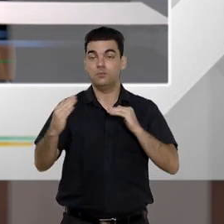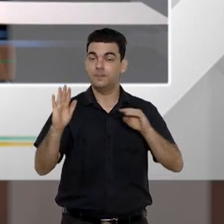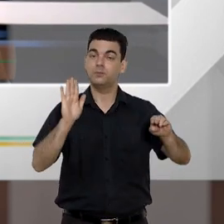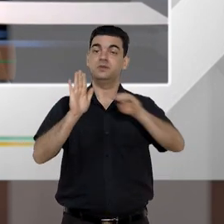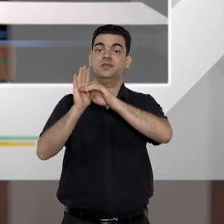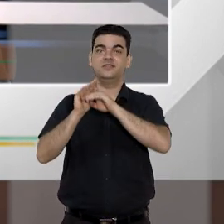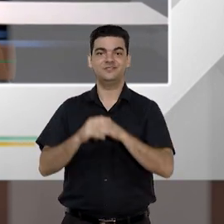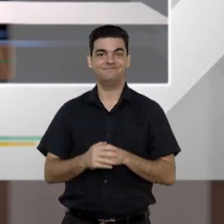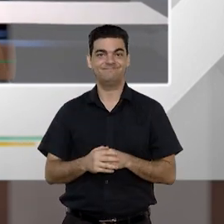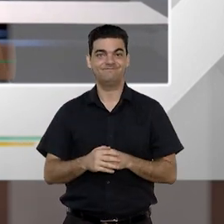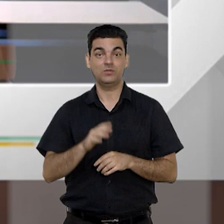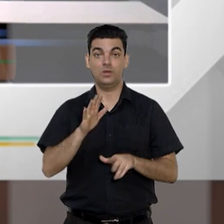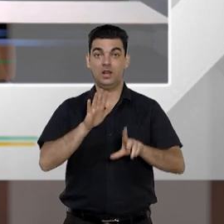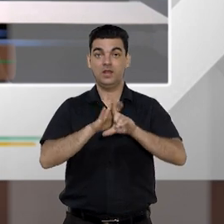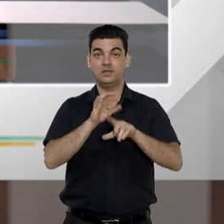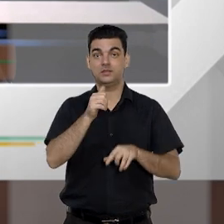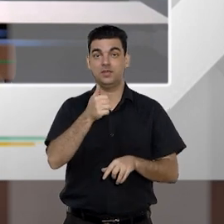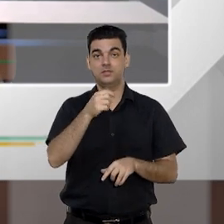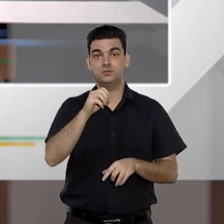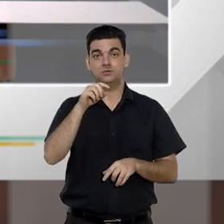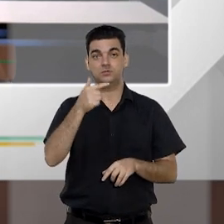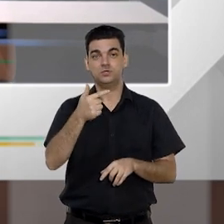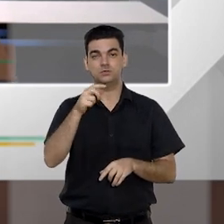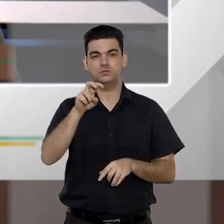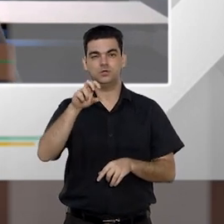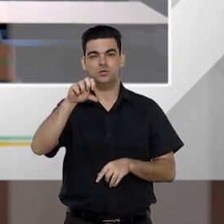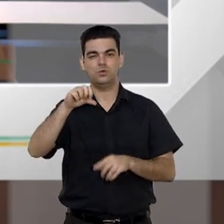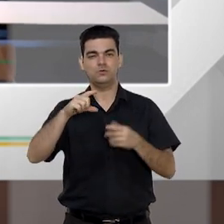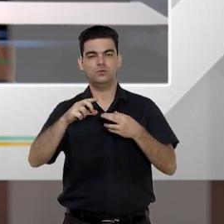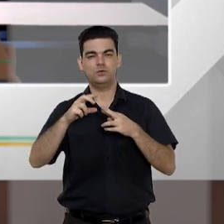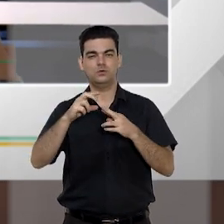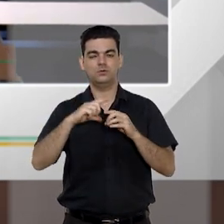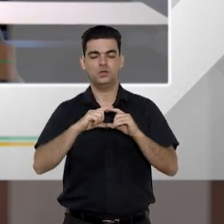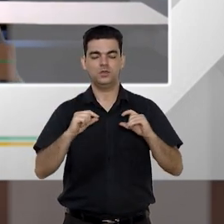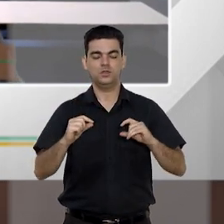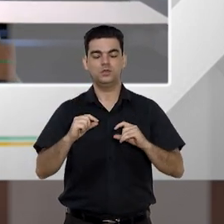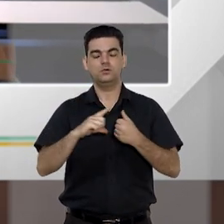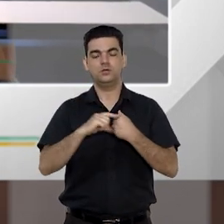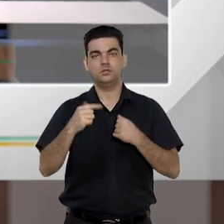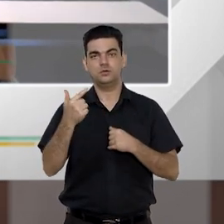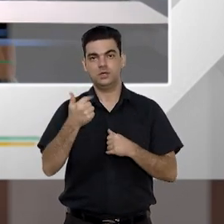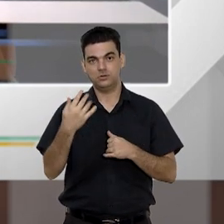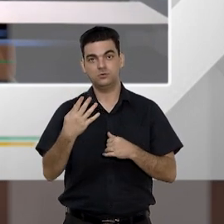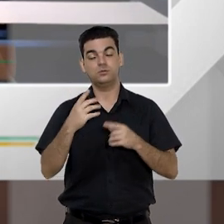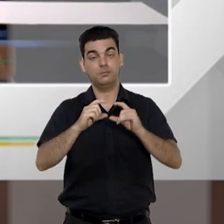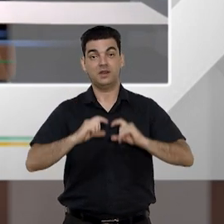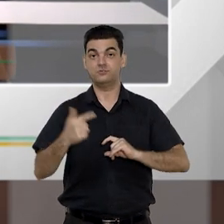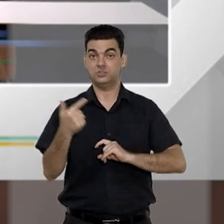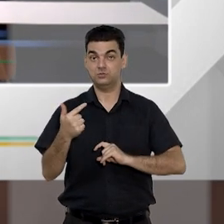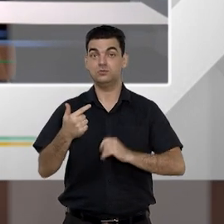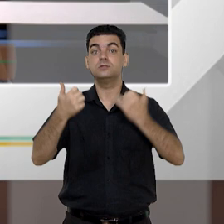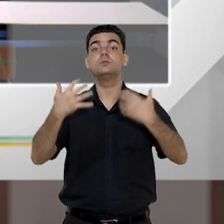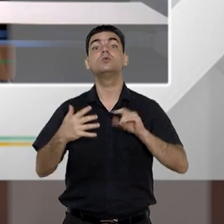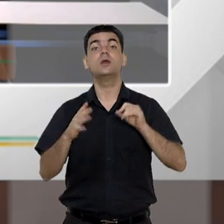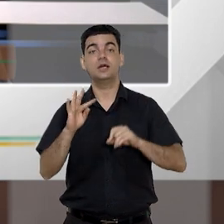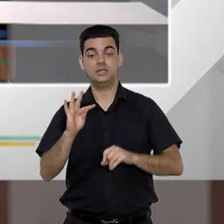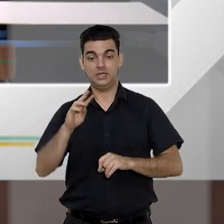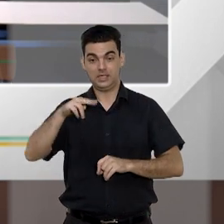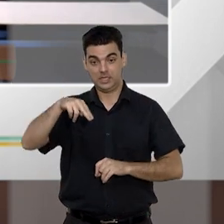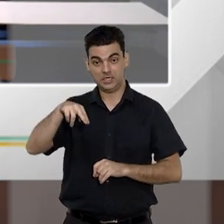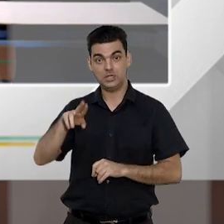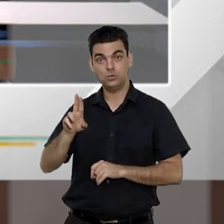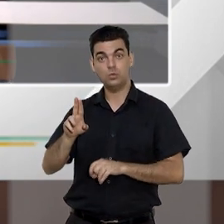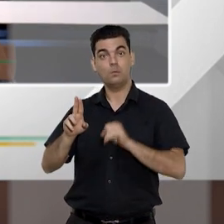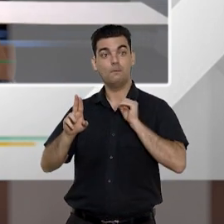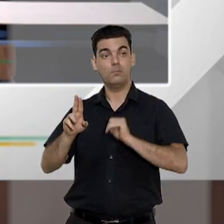Justiça. Então, a gente tem lá na nossa Lei 10.259, no artigo 14, parágrafo 2º, que